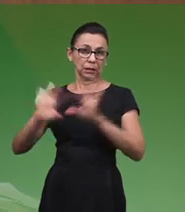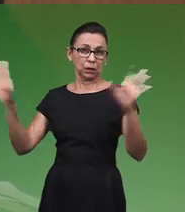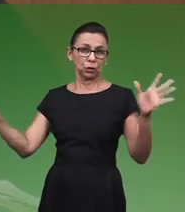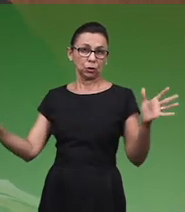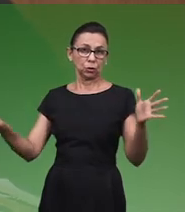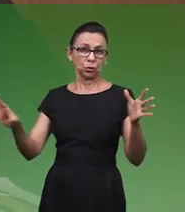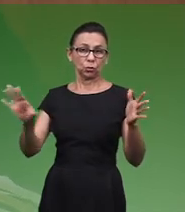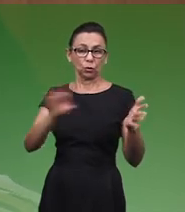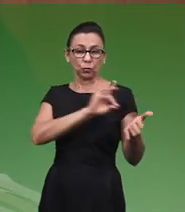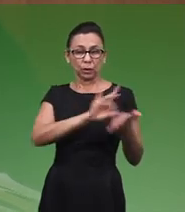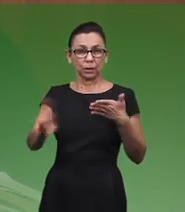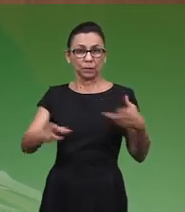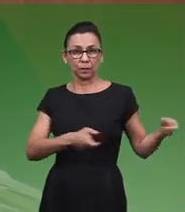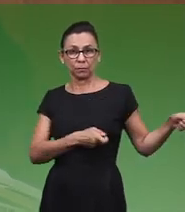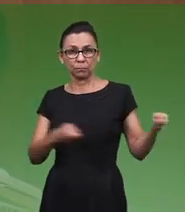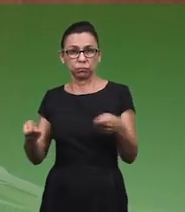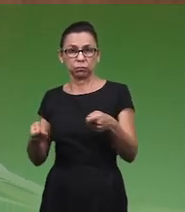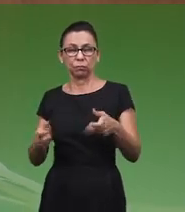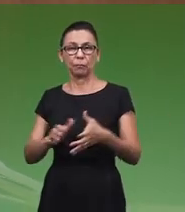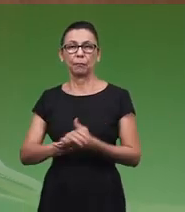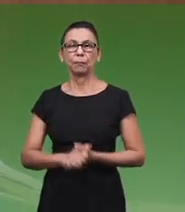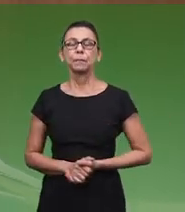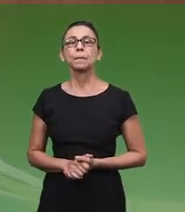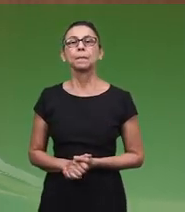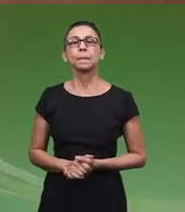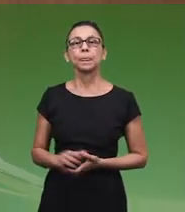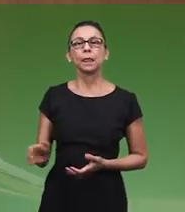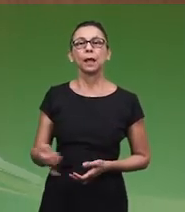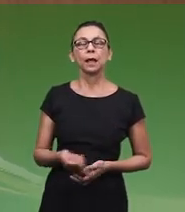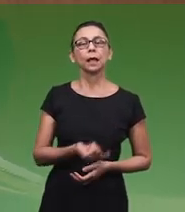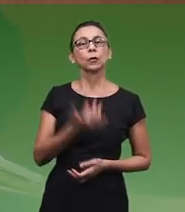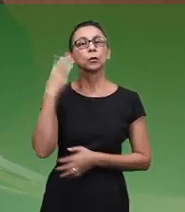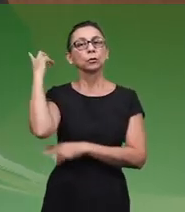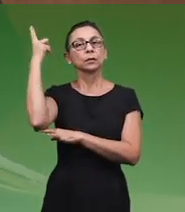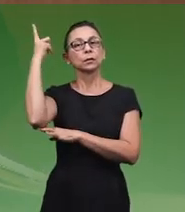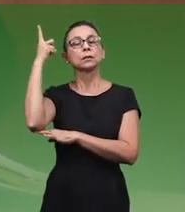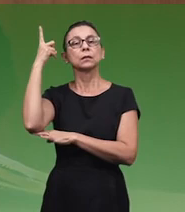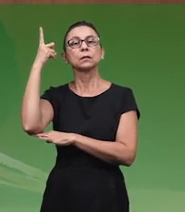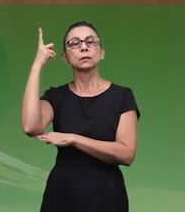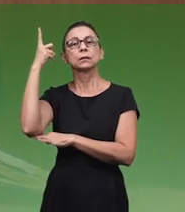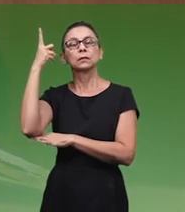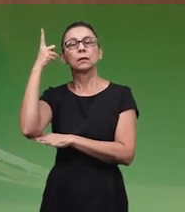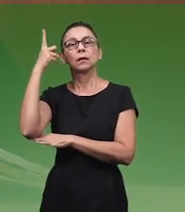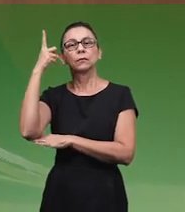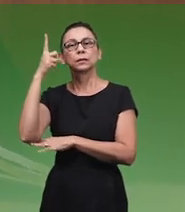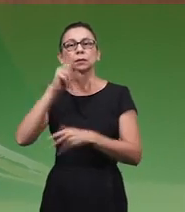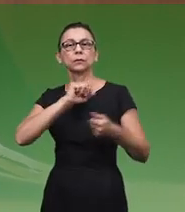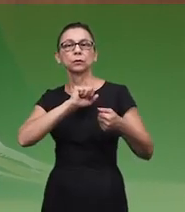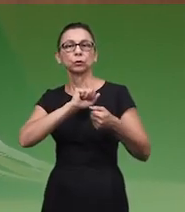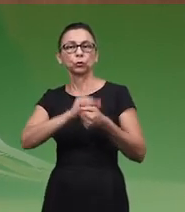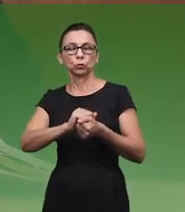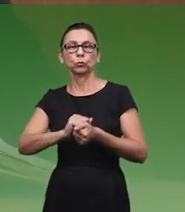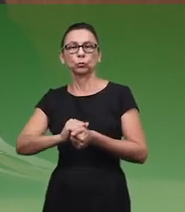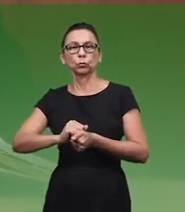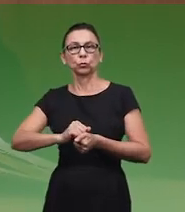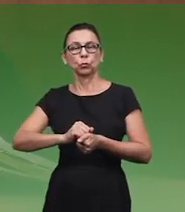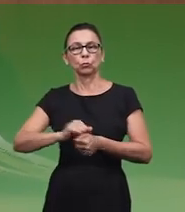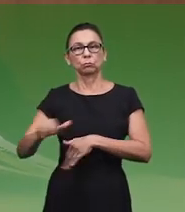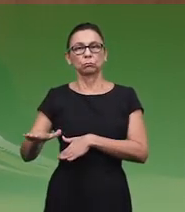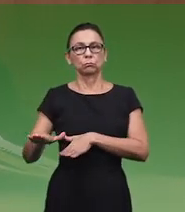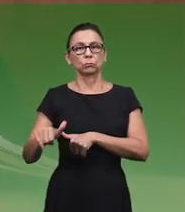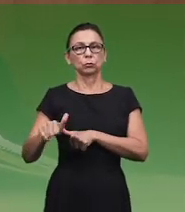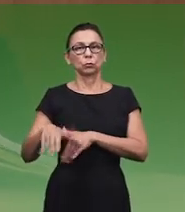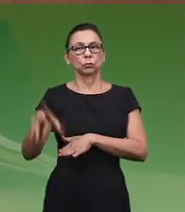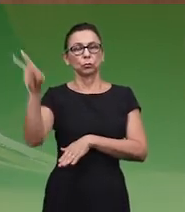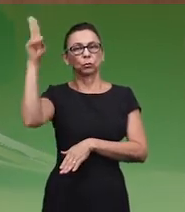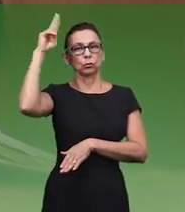eles se consideravam tão grandes que quando Davi apareceu com seus homens, os jebuseus, vamos